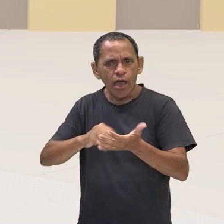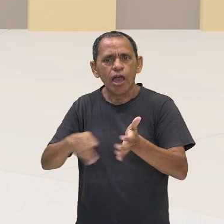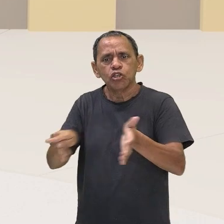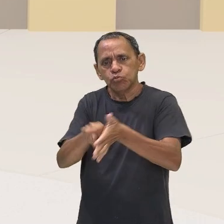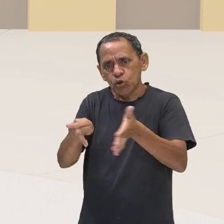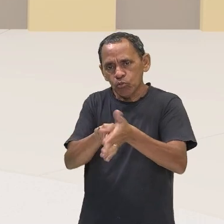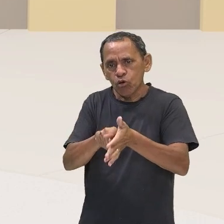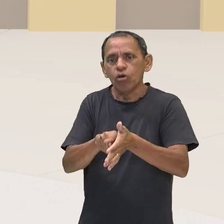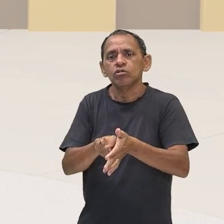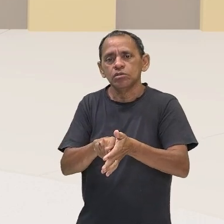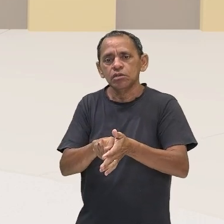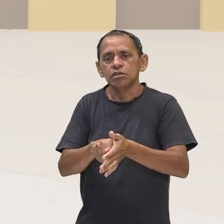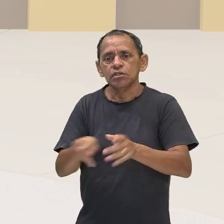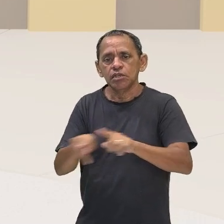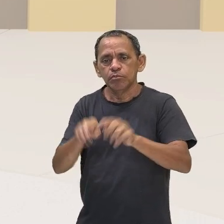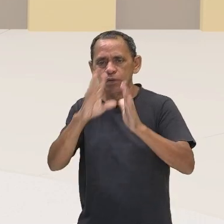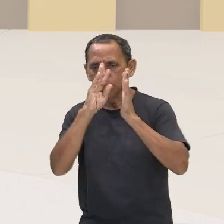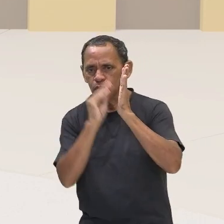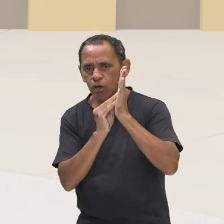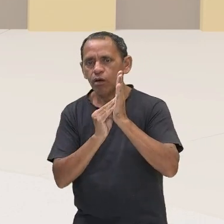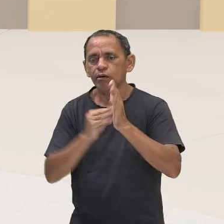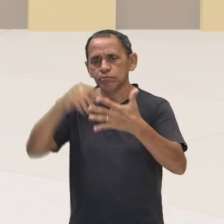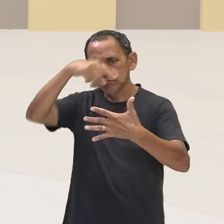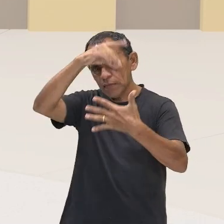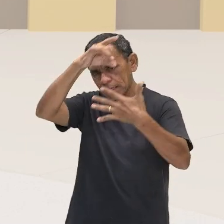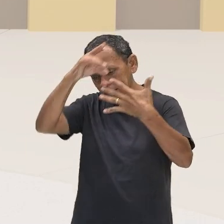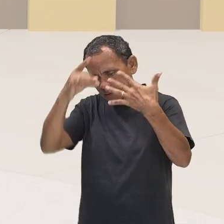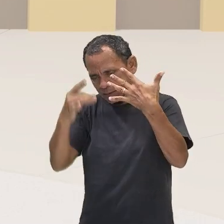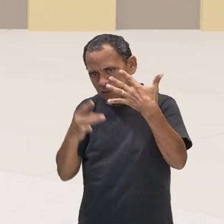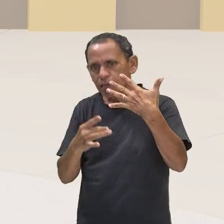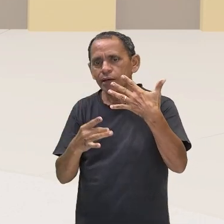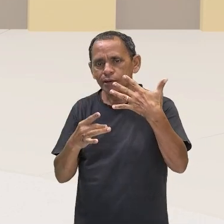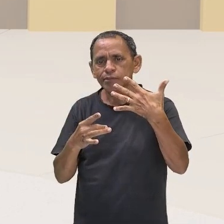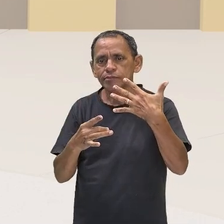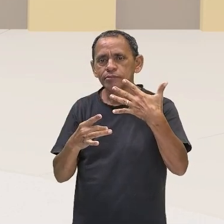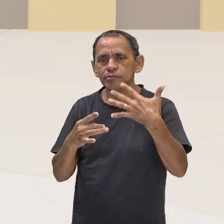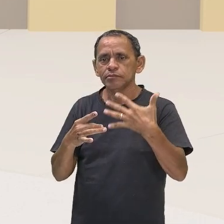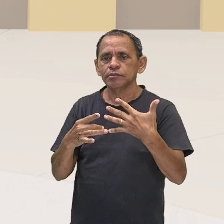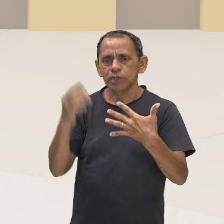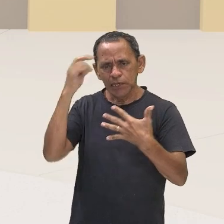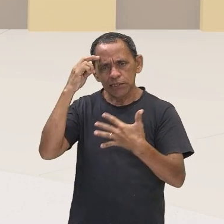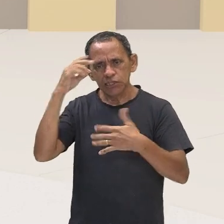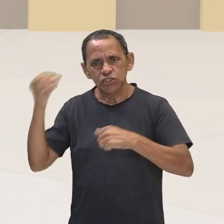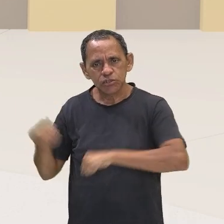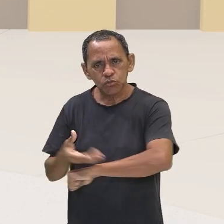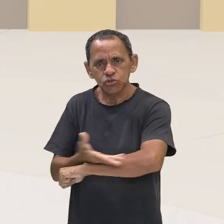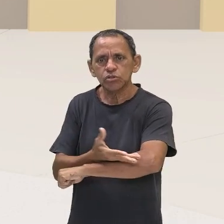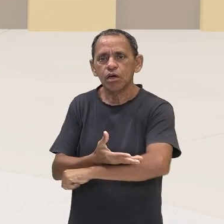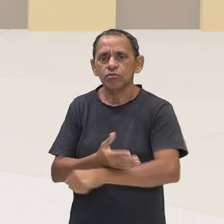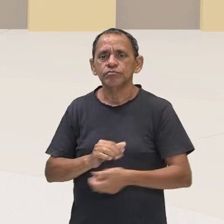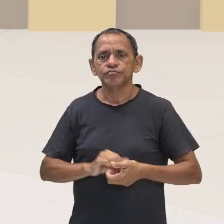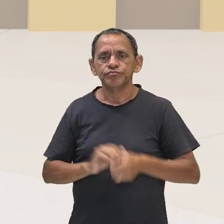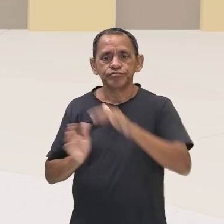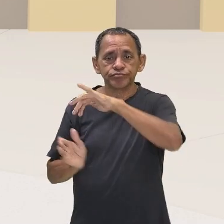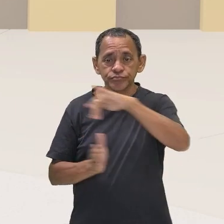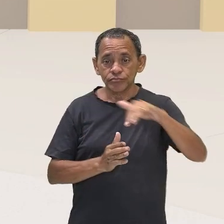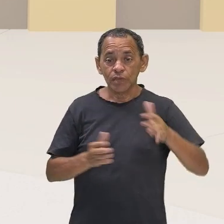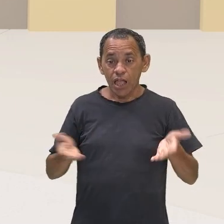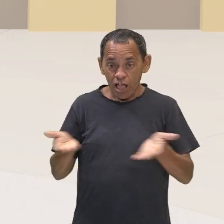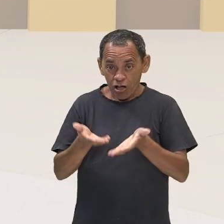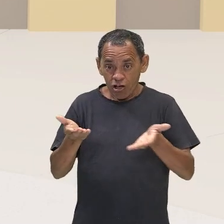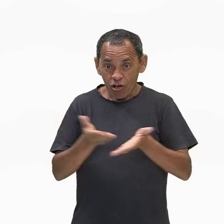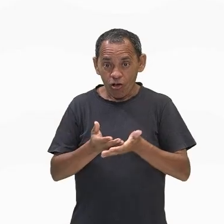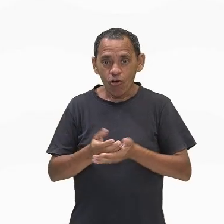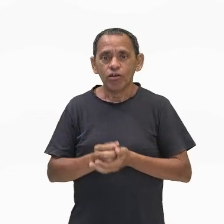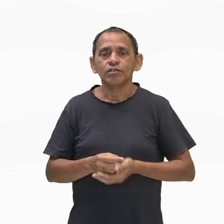os nossos 5 tópicos do emocional. E aí agora eu quero ir com vocês ao protagonismo